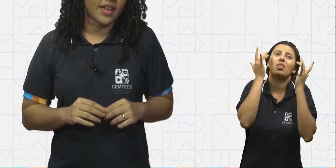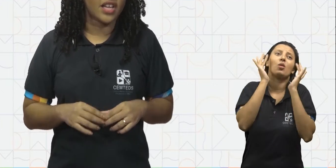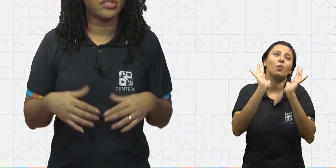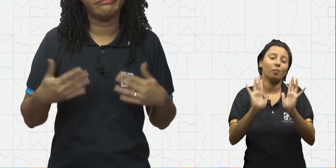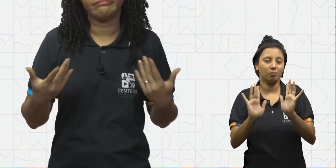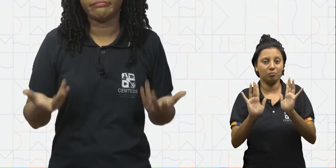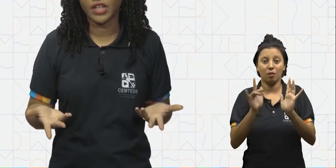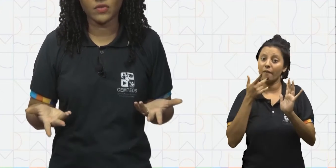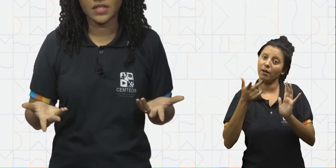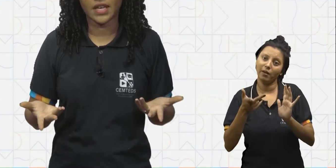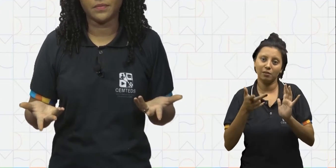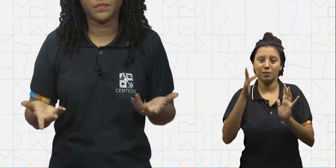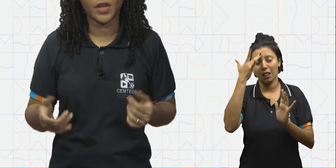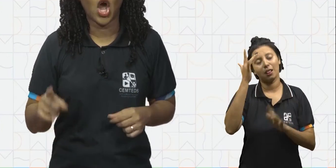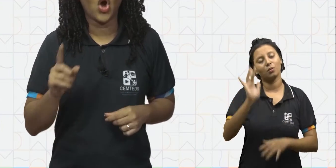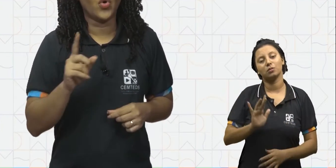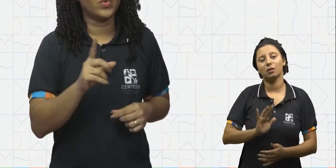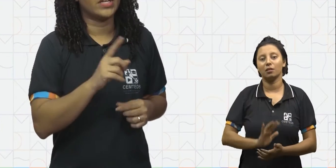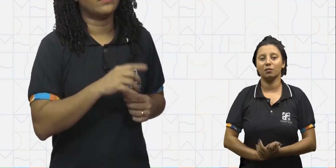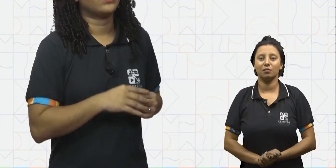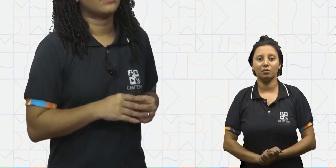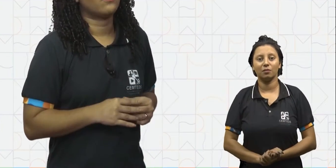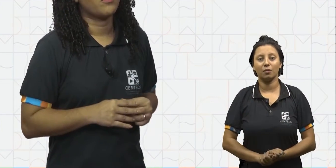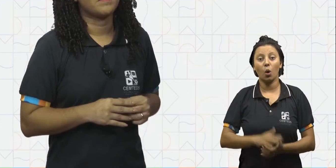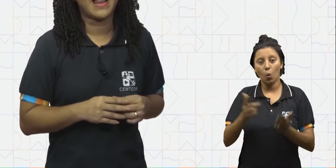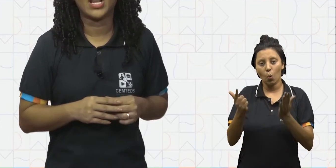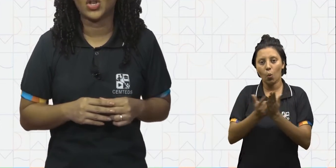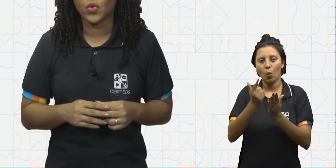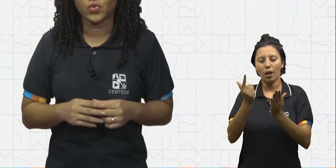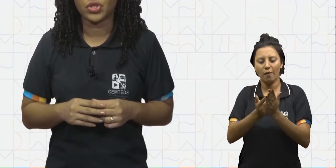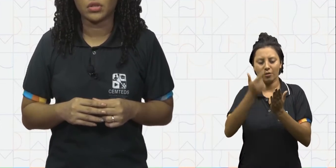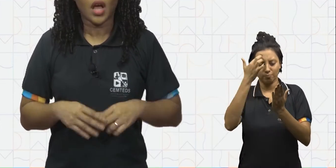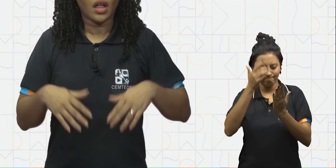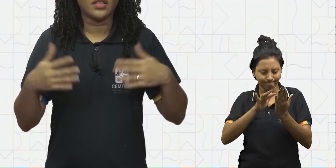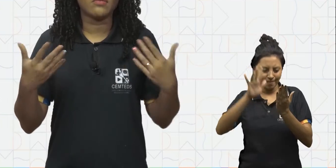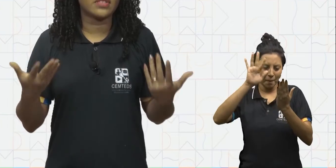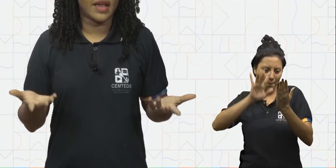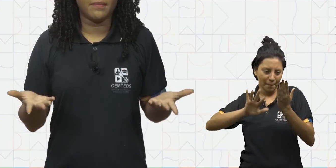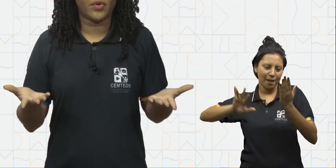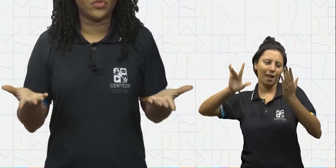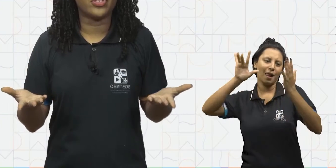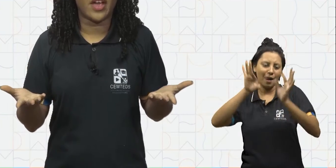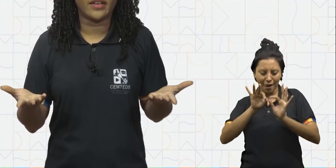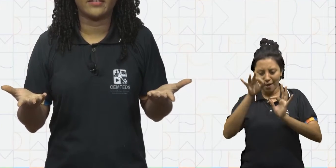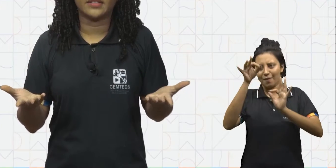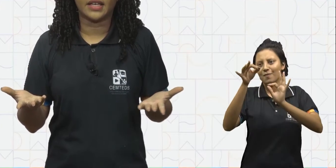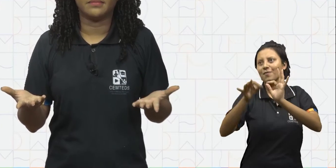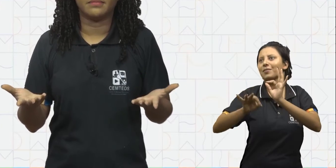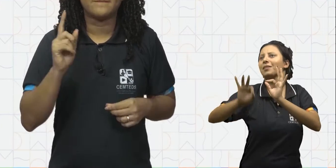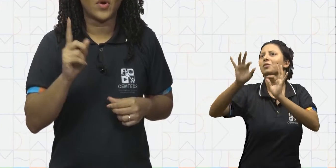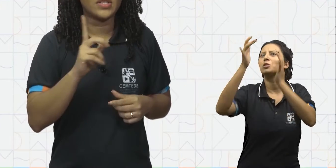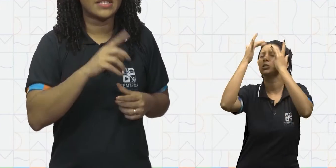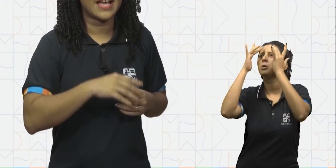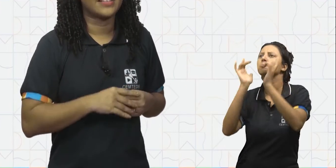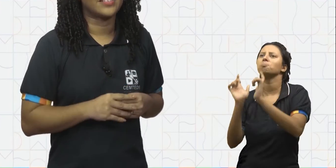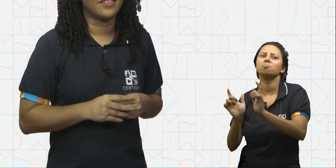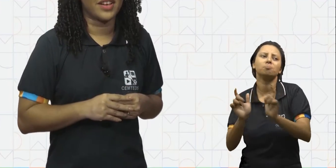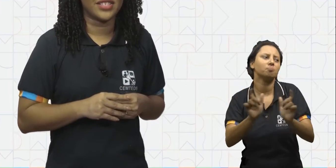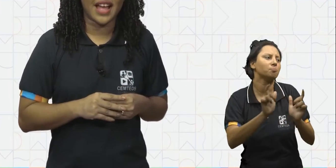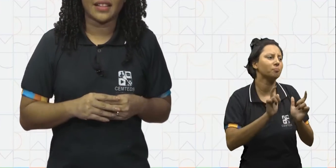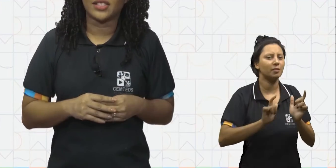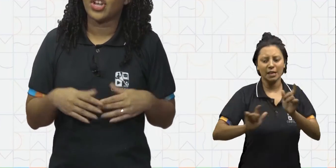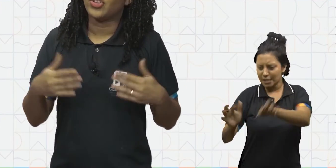falar a verdade, não sei. Um livro levou-me para longe. Não sei por onde é que andei. Por